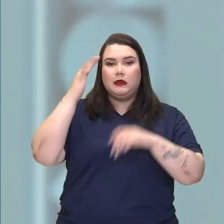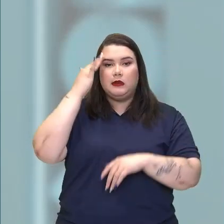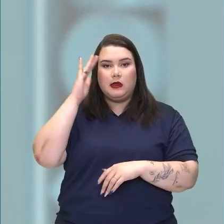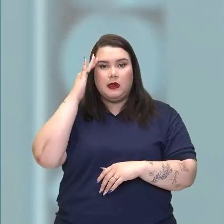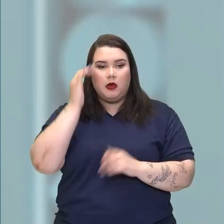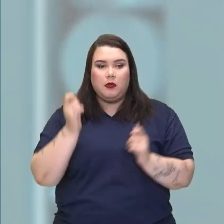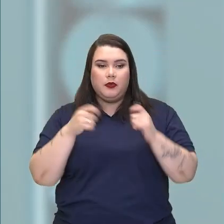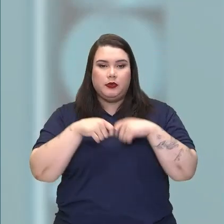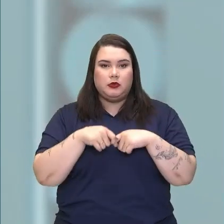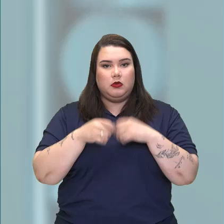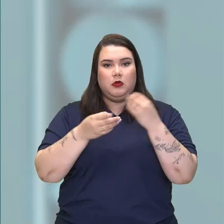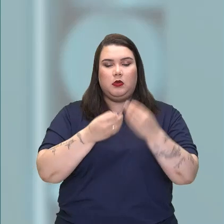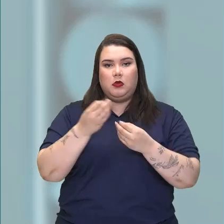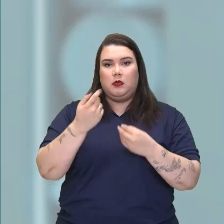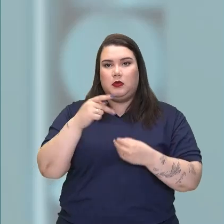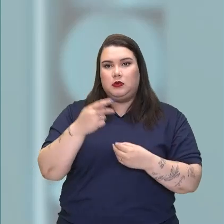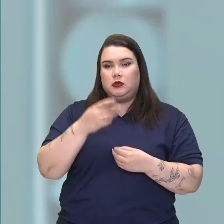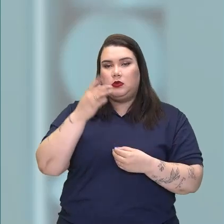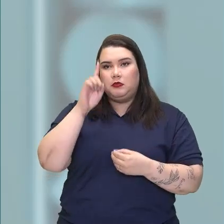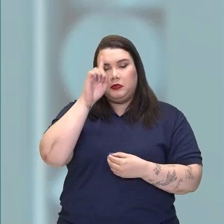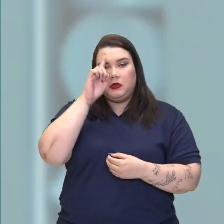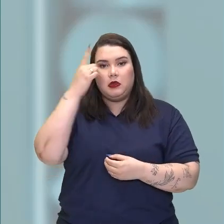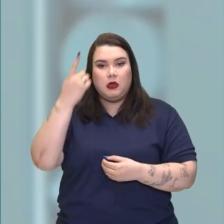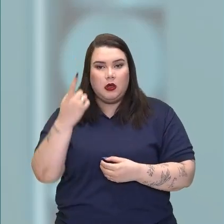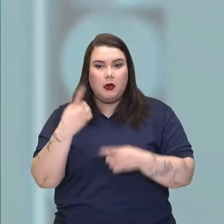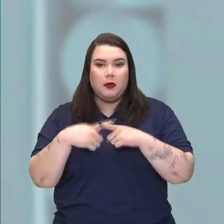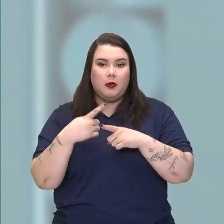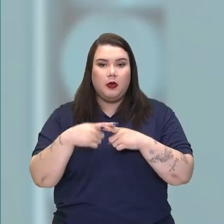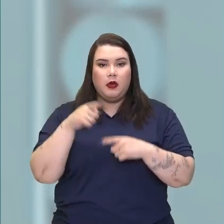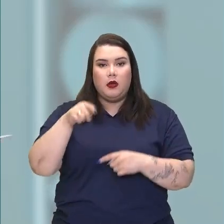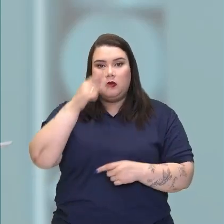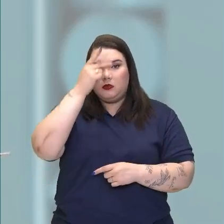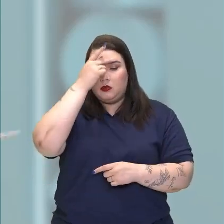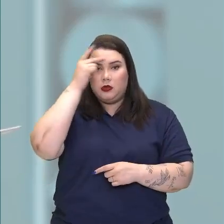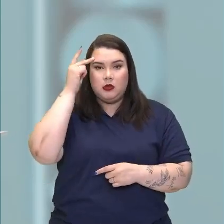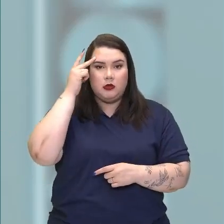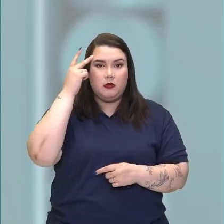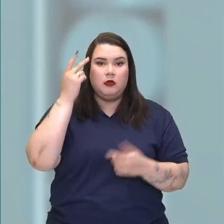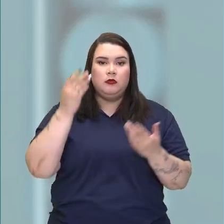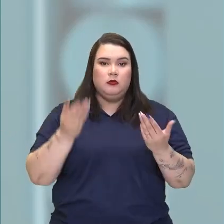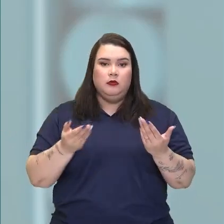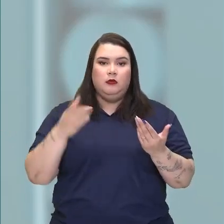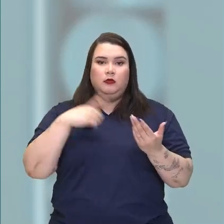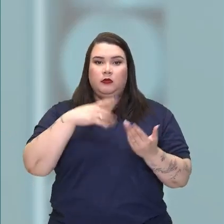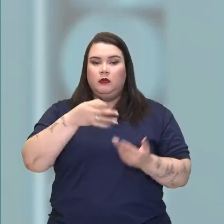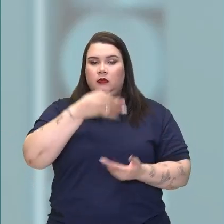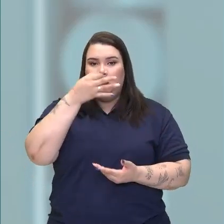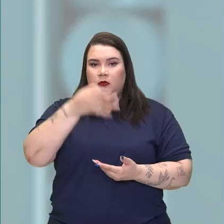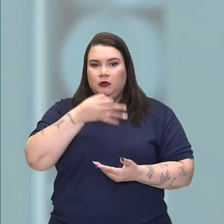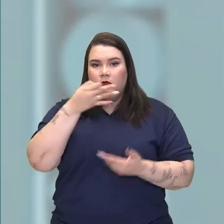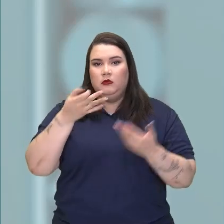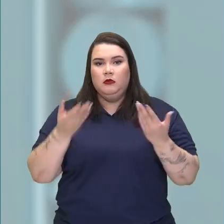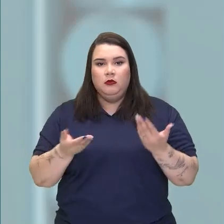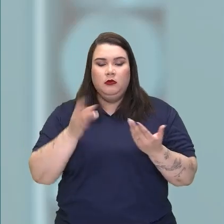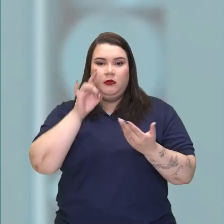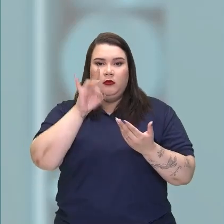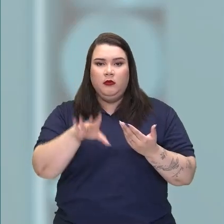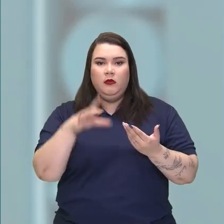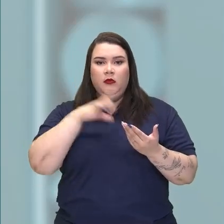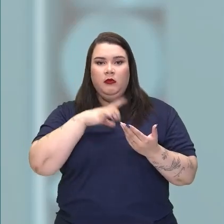vai pensar as suas ideias, ok? Afinal, você é um sujeito e um sujeito cheio de opiniões. Você não fica